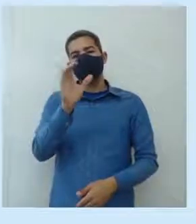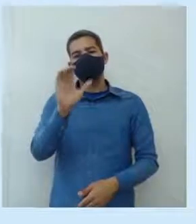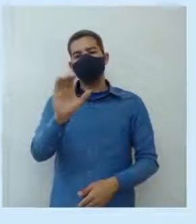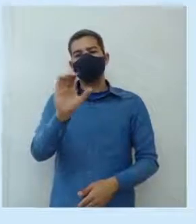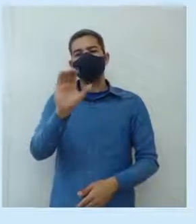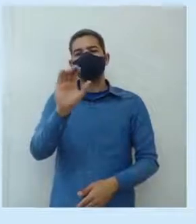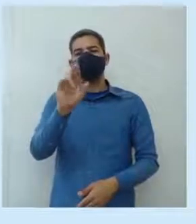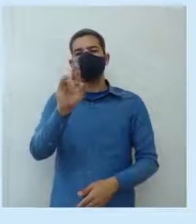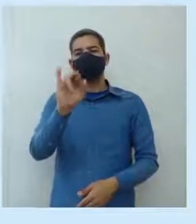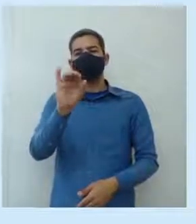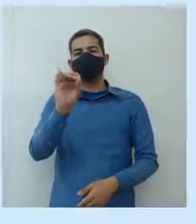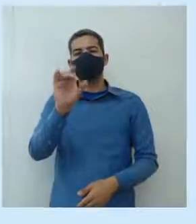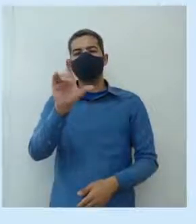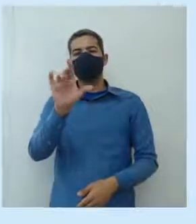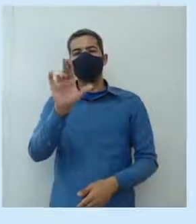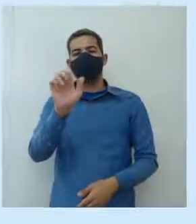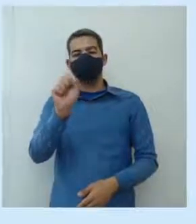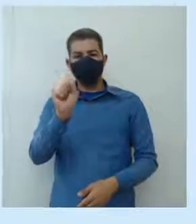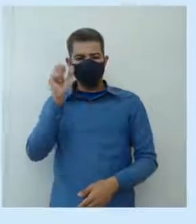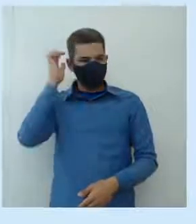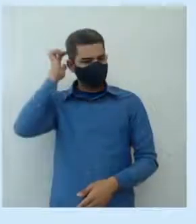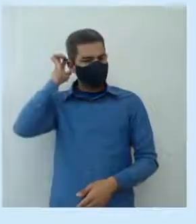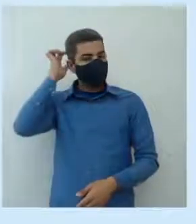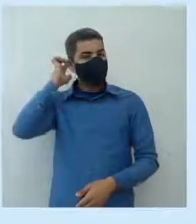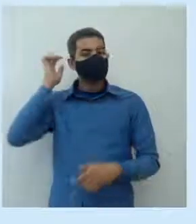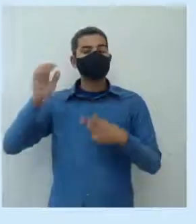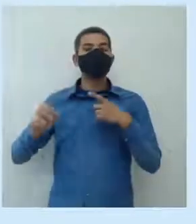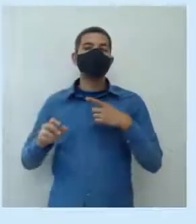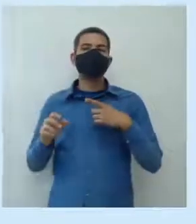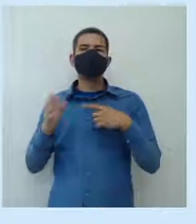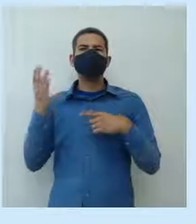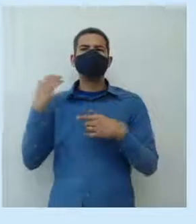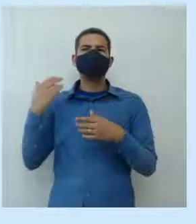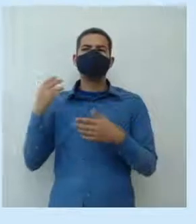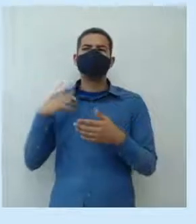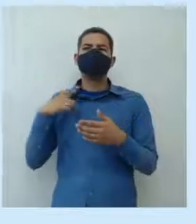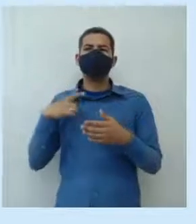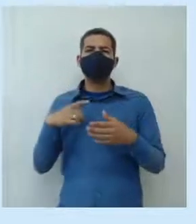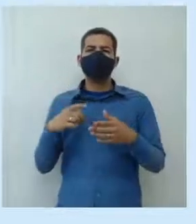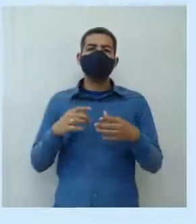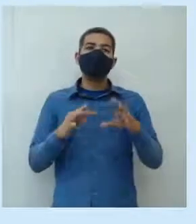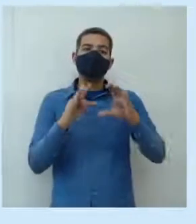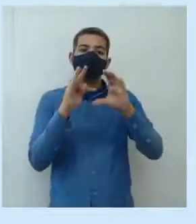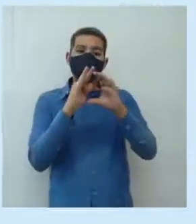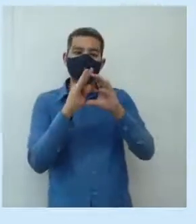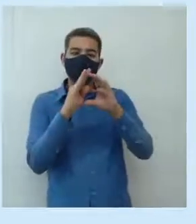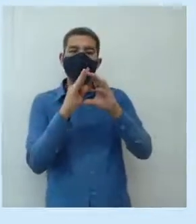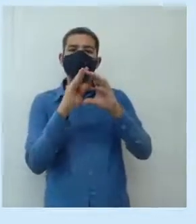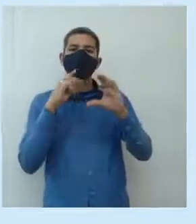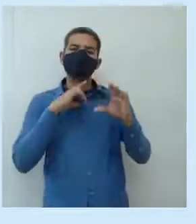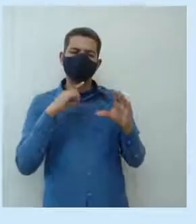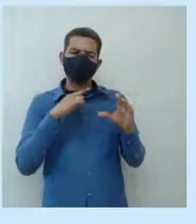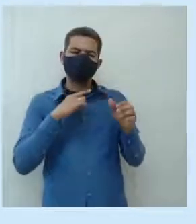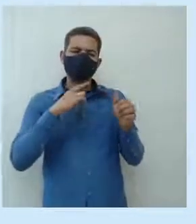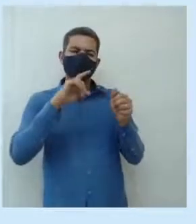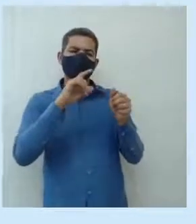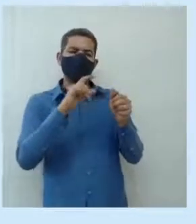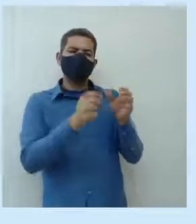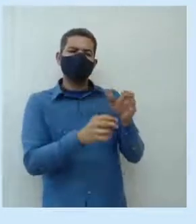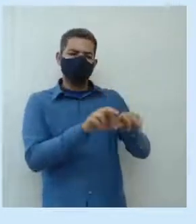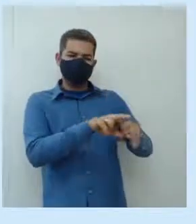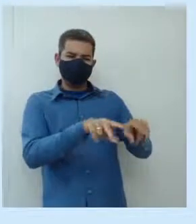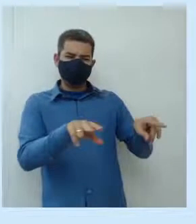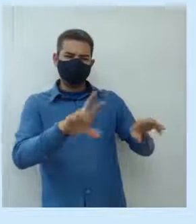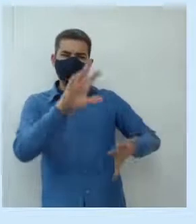sementes orgânicas, né, que vão perdendo espaço justamente porque os transgênicos ele acaba estando em